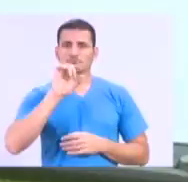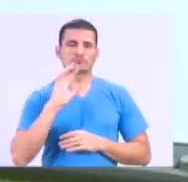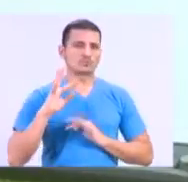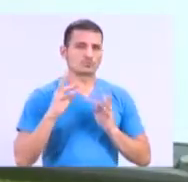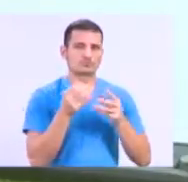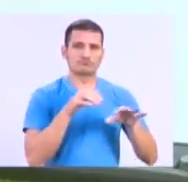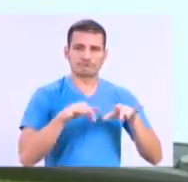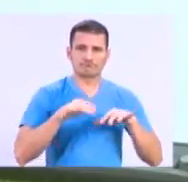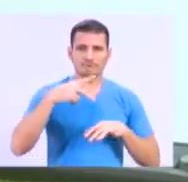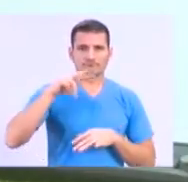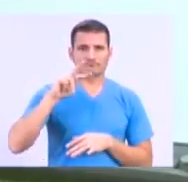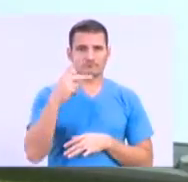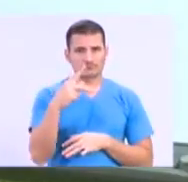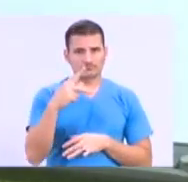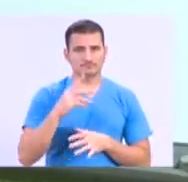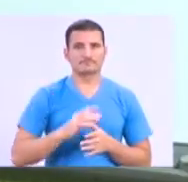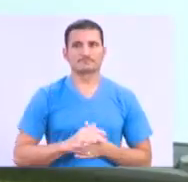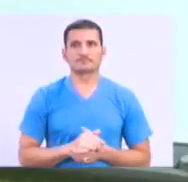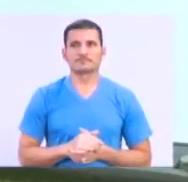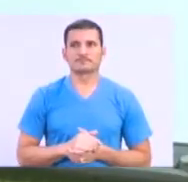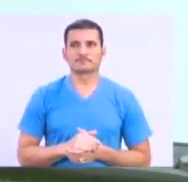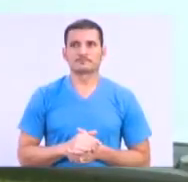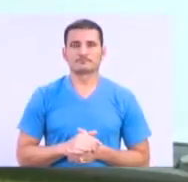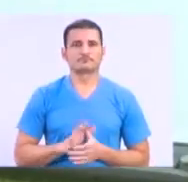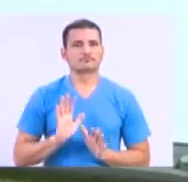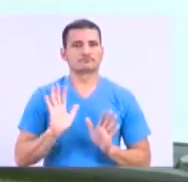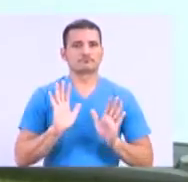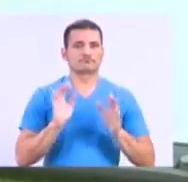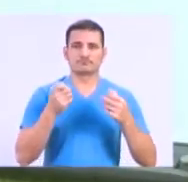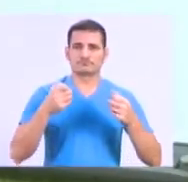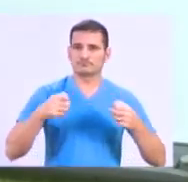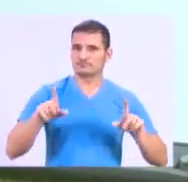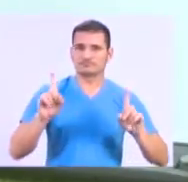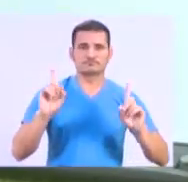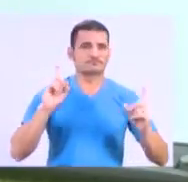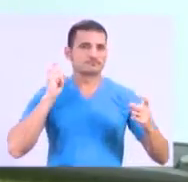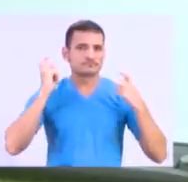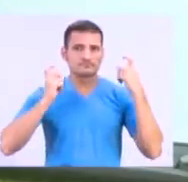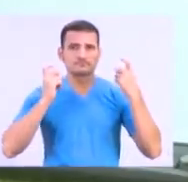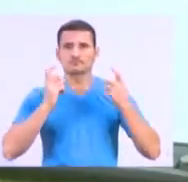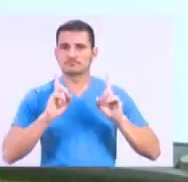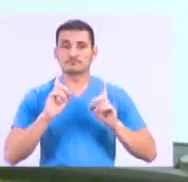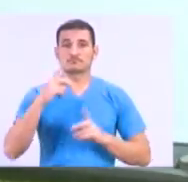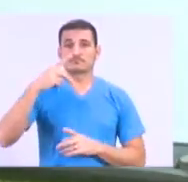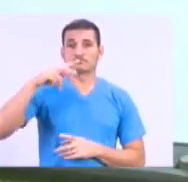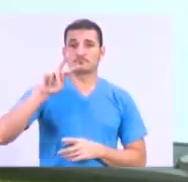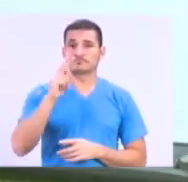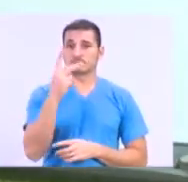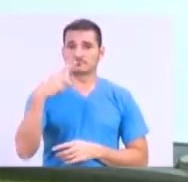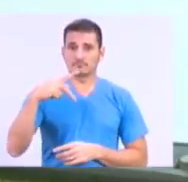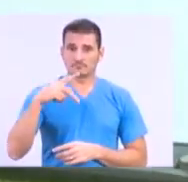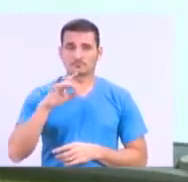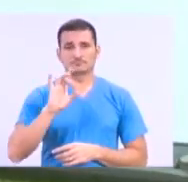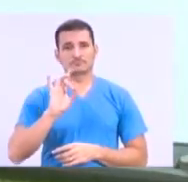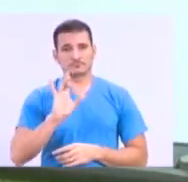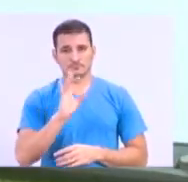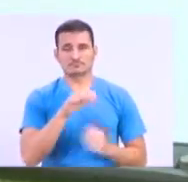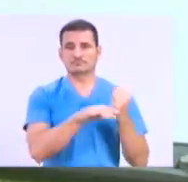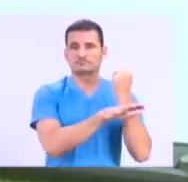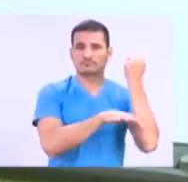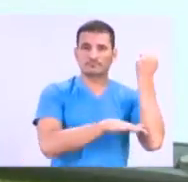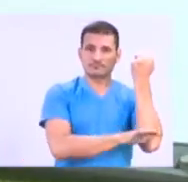programado em PHP? Não se preocupe com isso. O código PHP, necessariamente, ele está somente do lado do